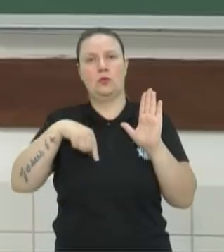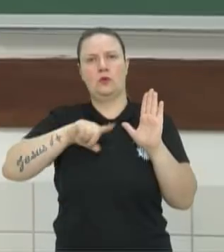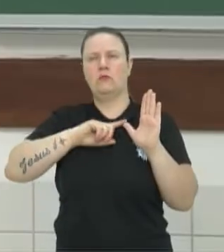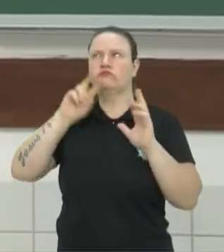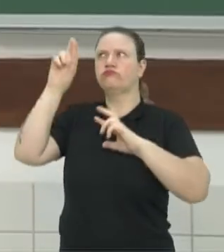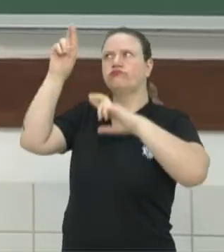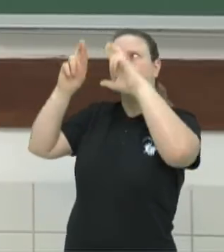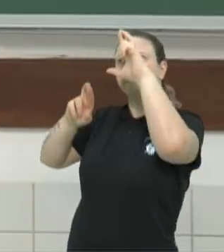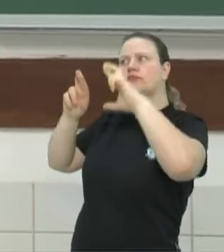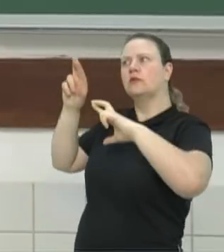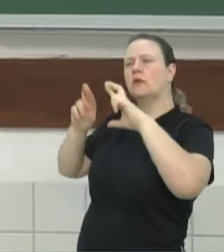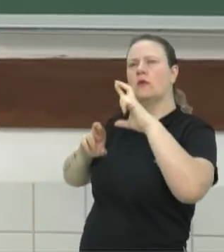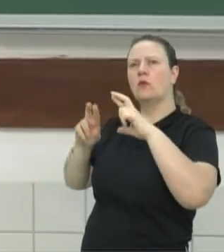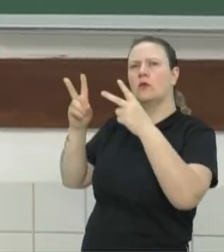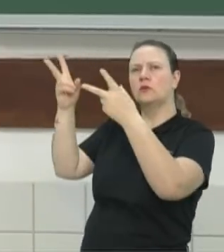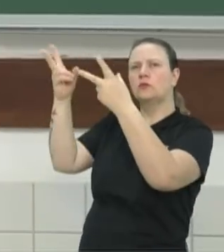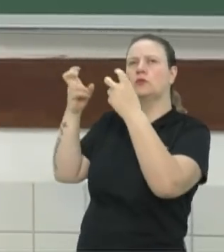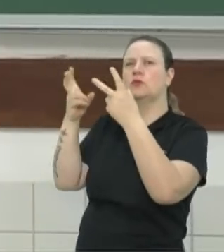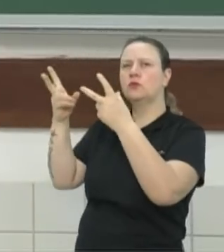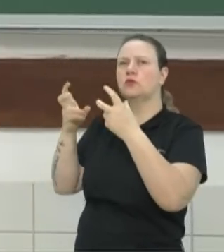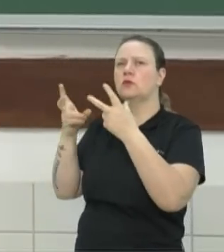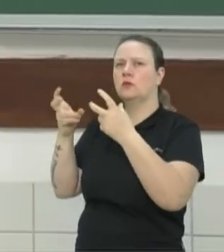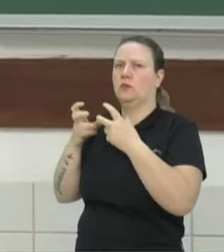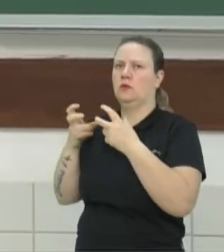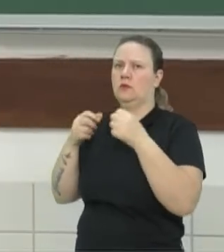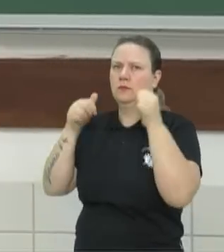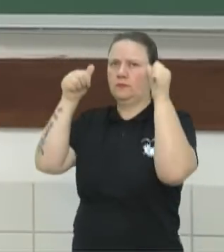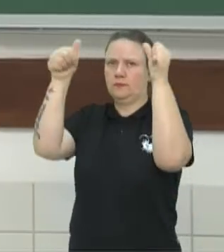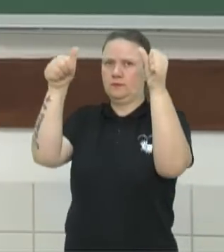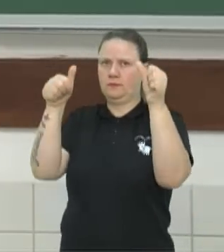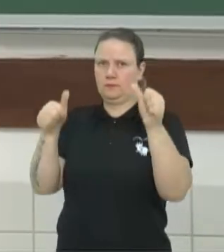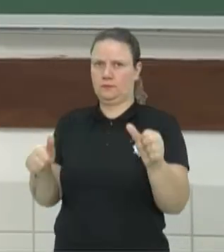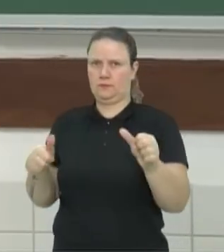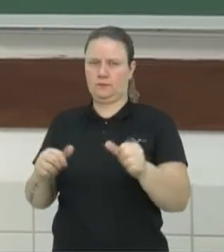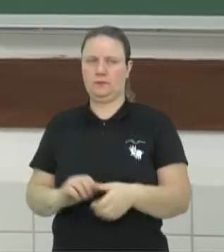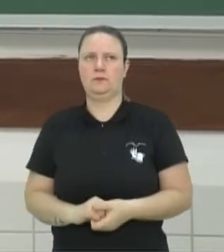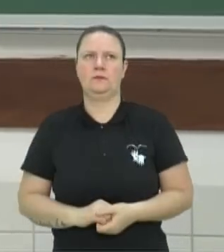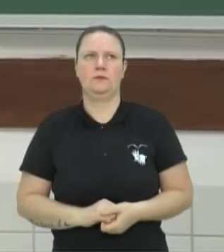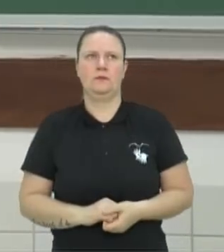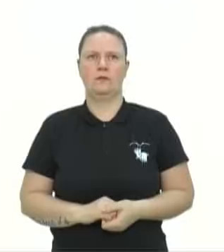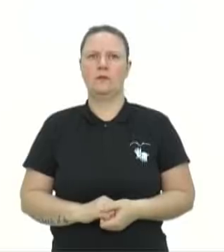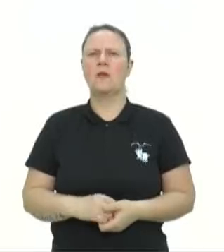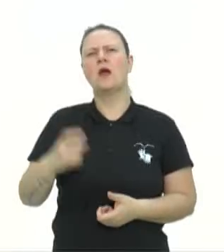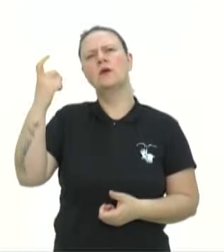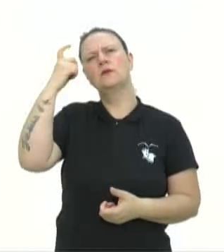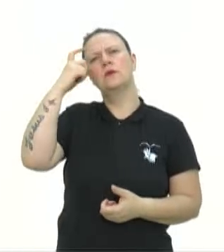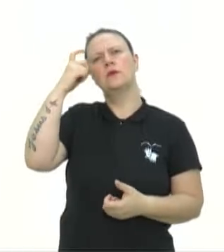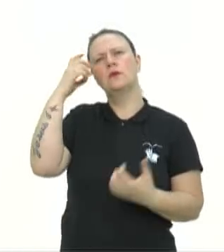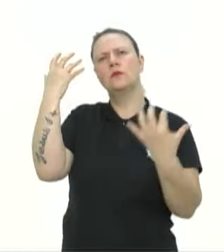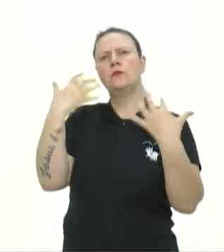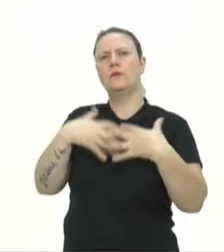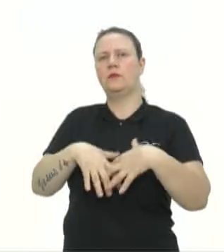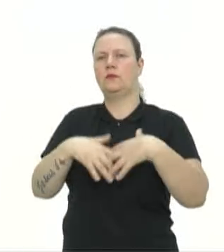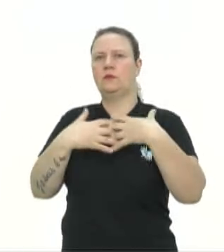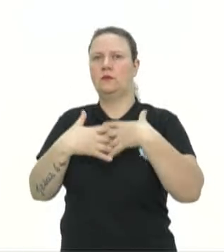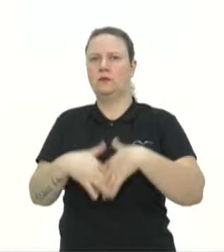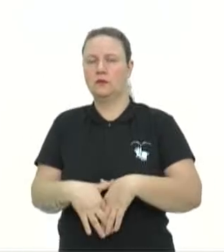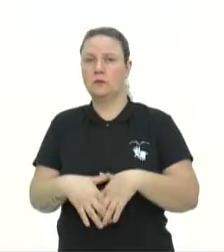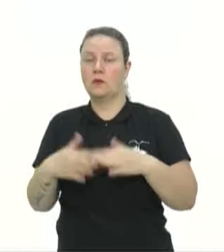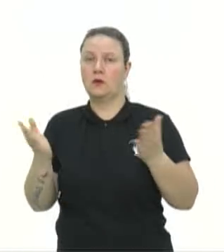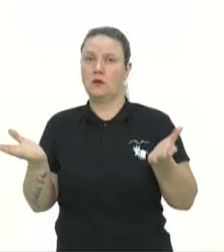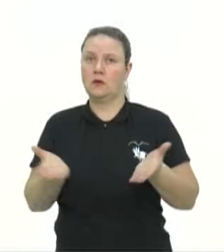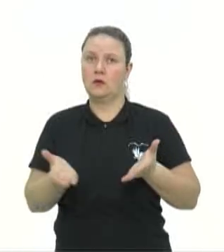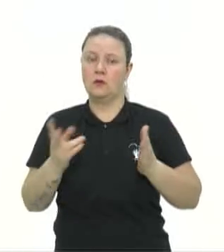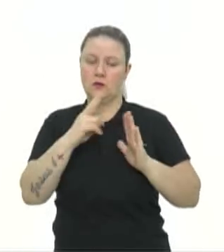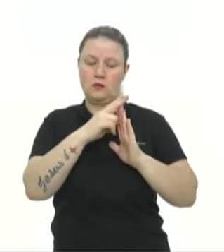por meio daquilo que estava escrito daquilo que está dito no contexto, ok? Vamos refletir. Nós vamos reler agora um trecho